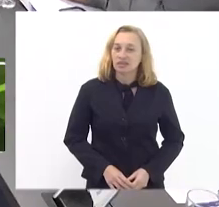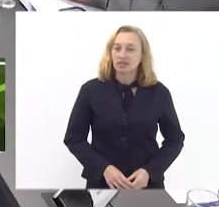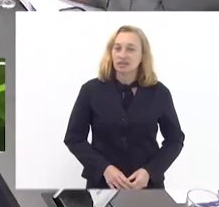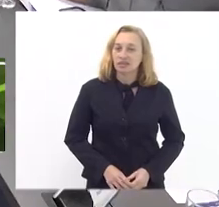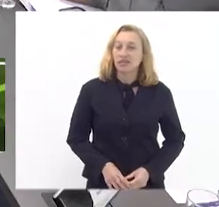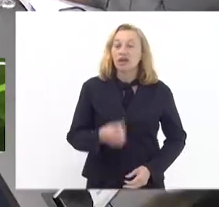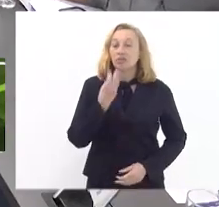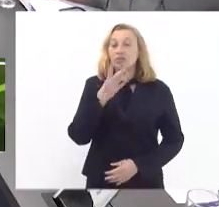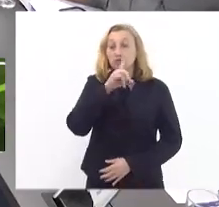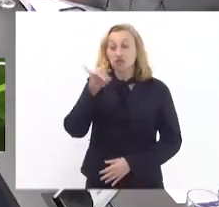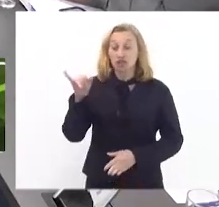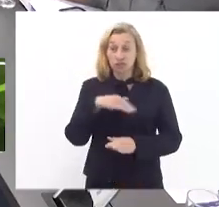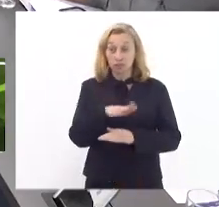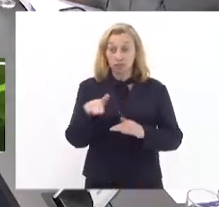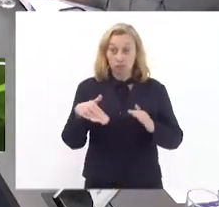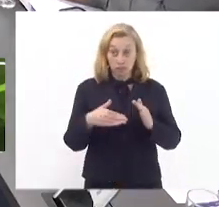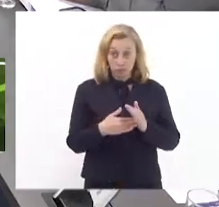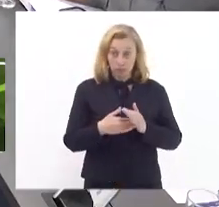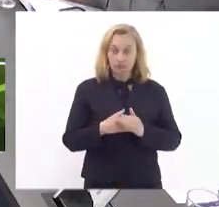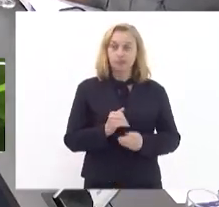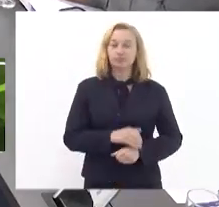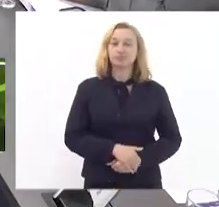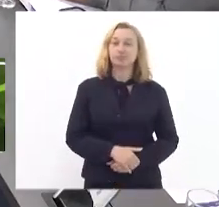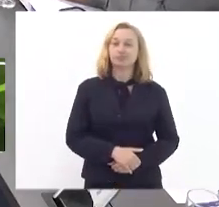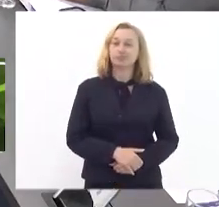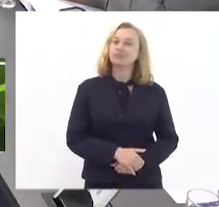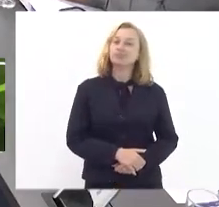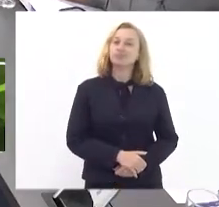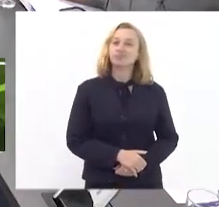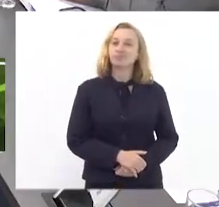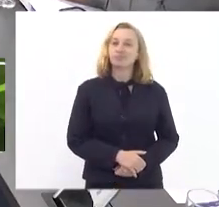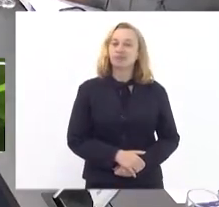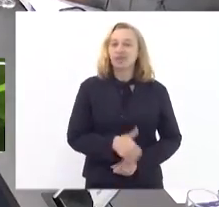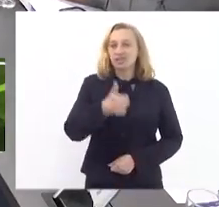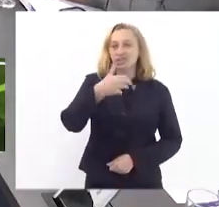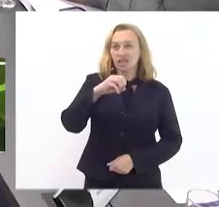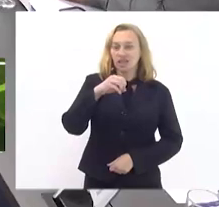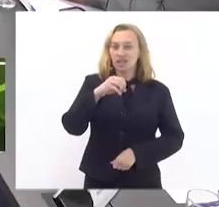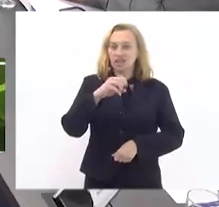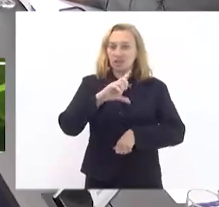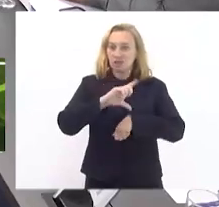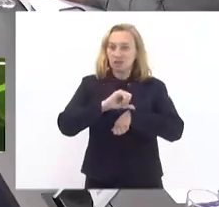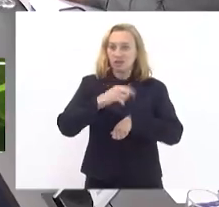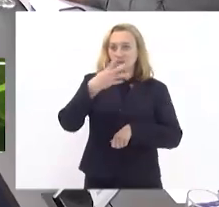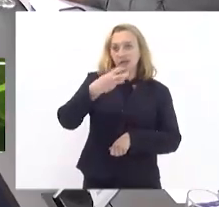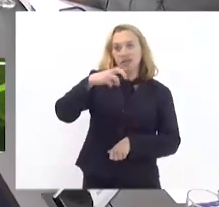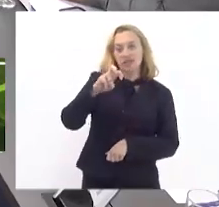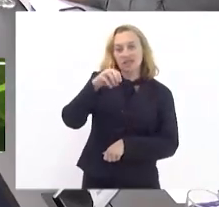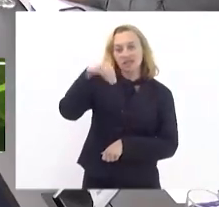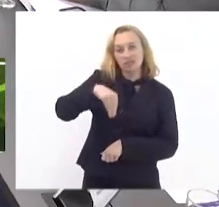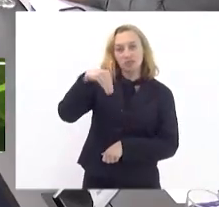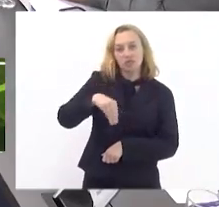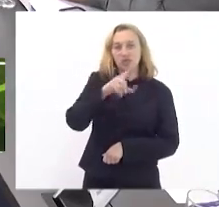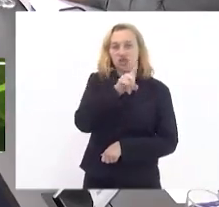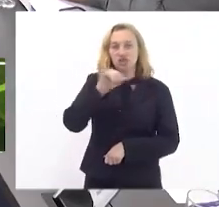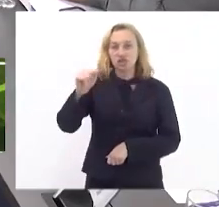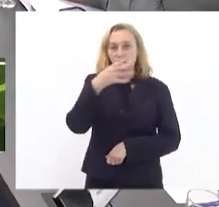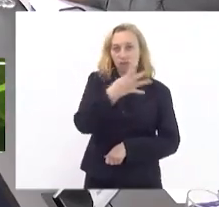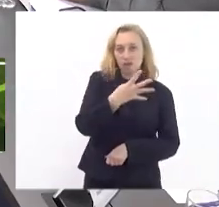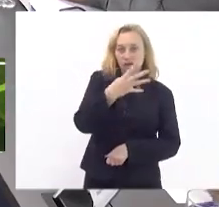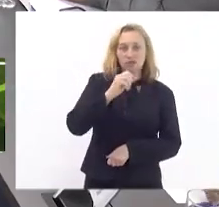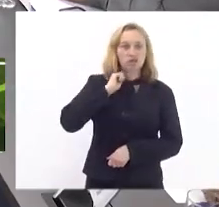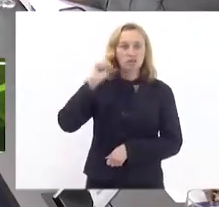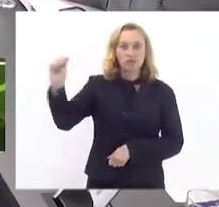Oi bom dia a todos e todas as 10:45 do dia quatro de